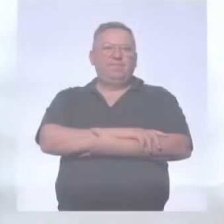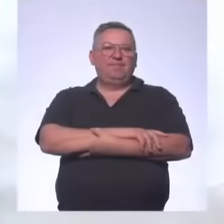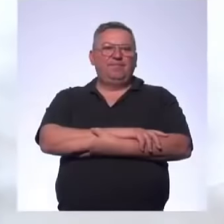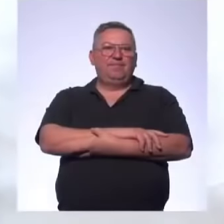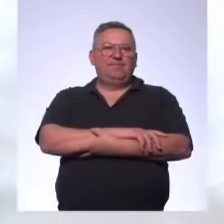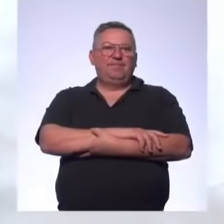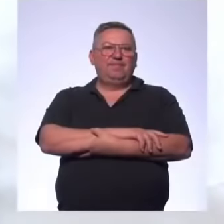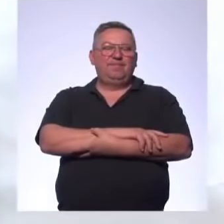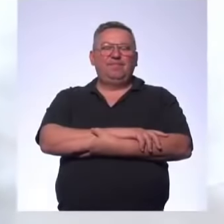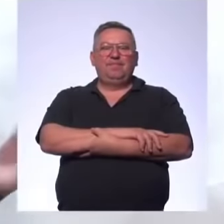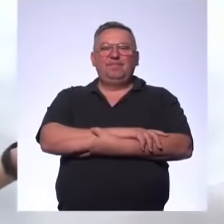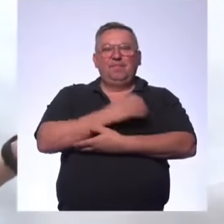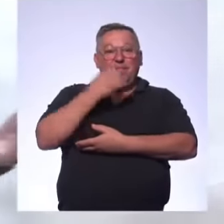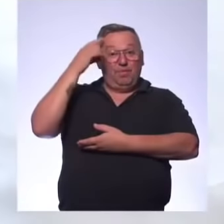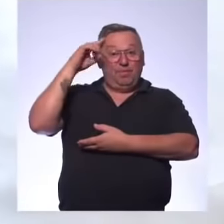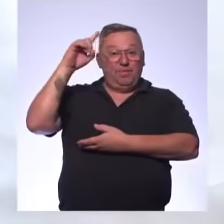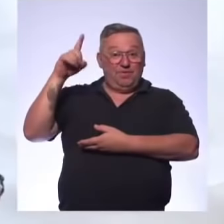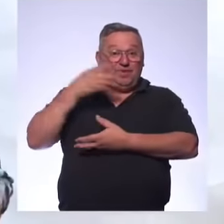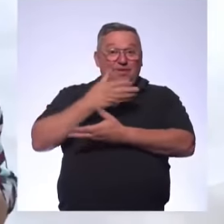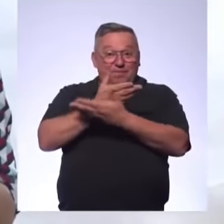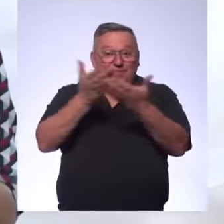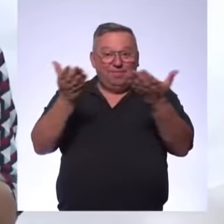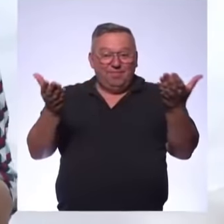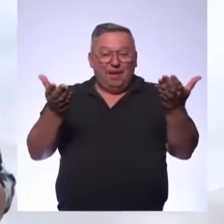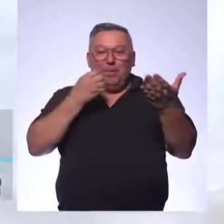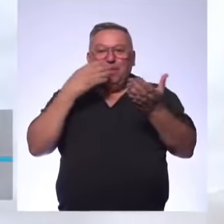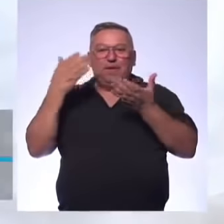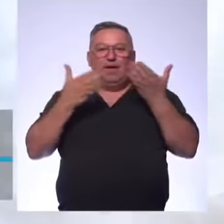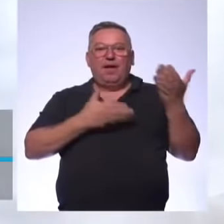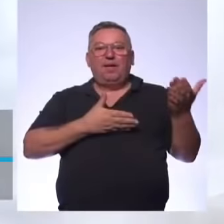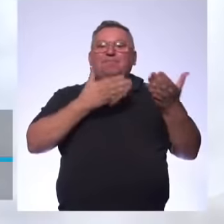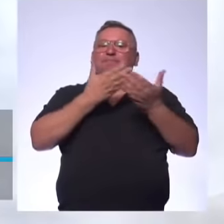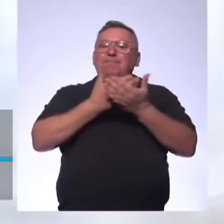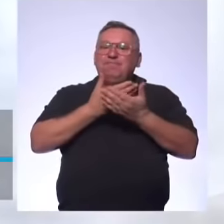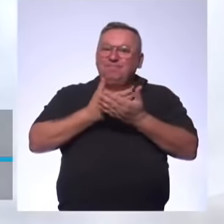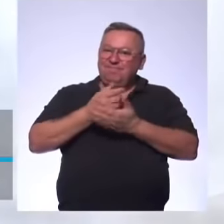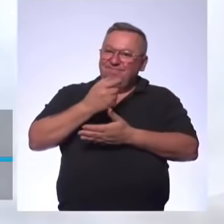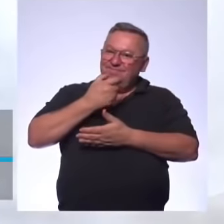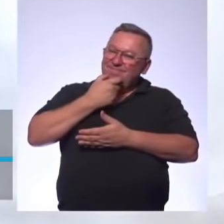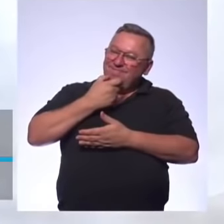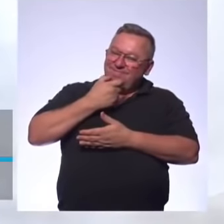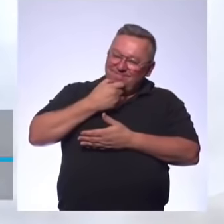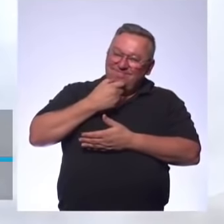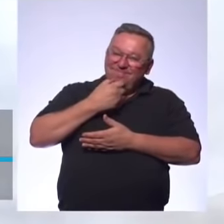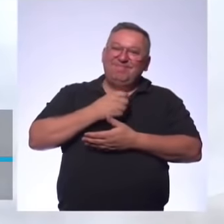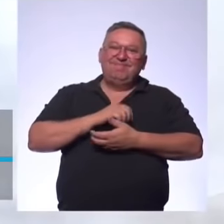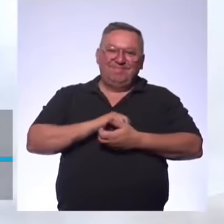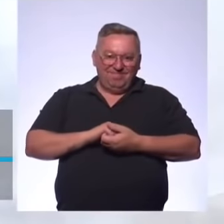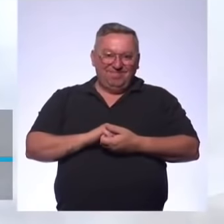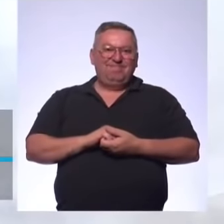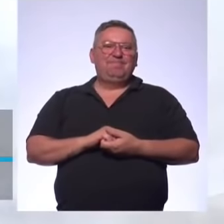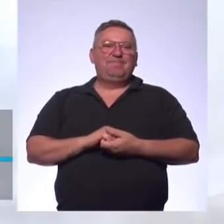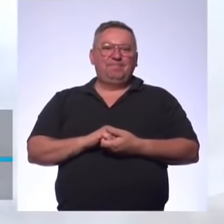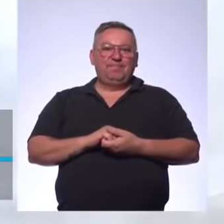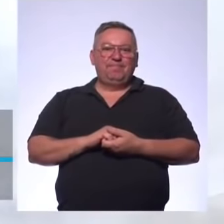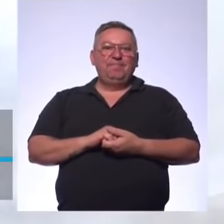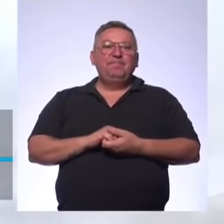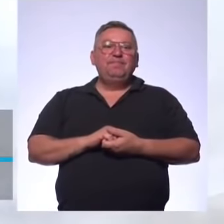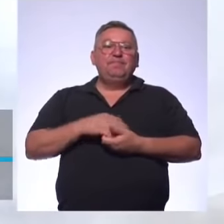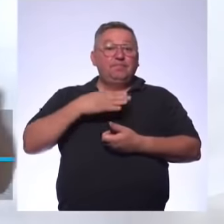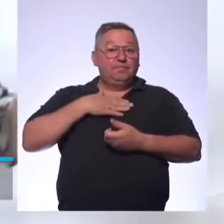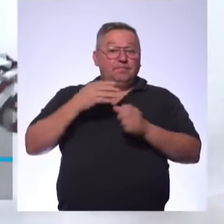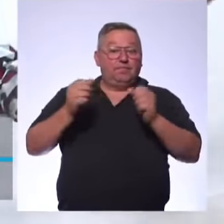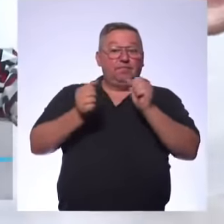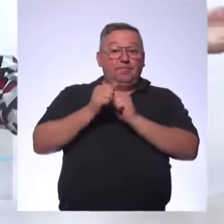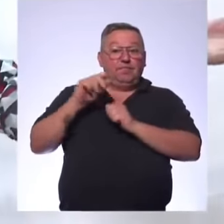good morning everybody Bom dia pessoal Welcome to our English Class Bem vindo a nossa aula de inglês with